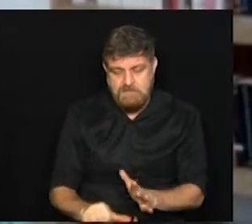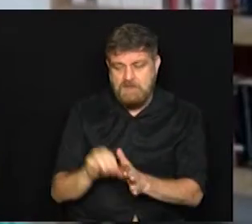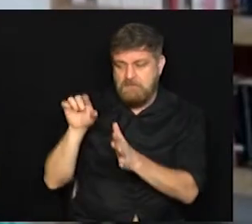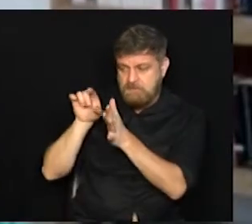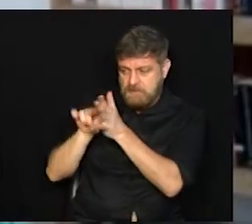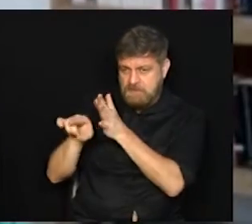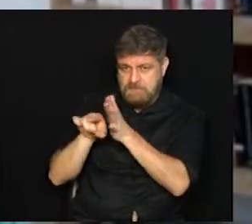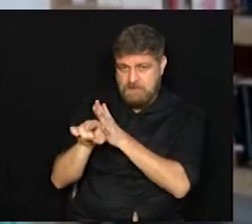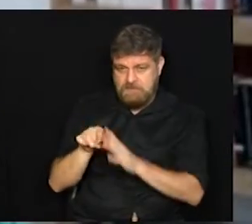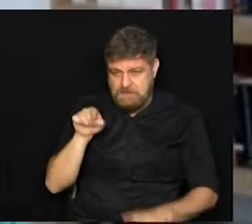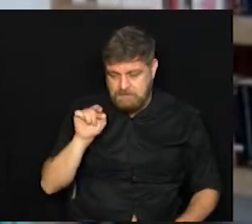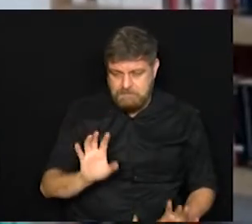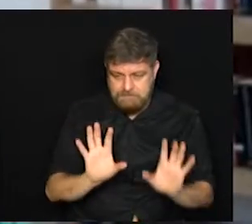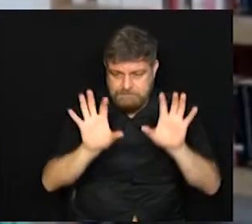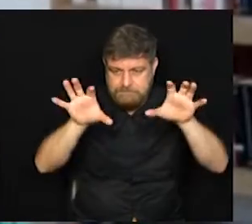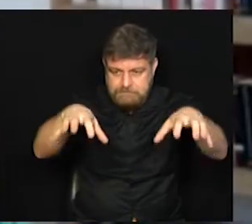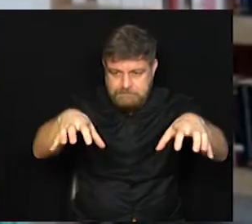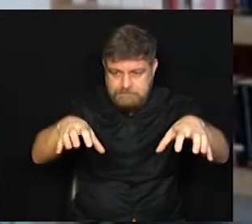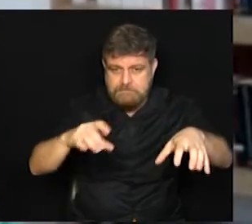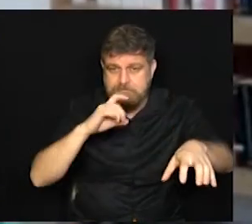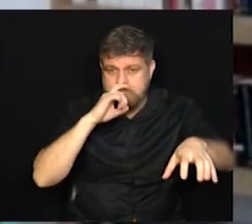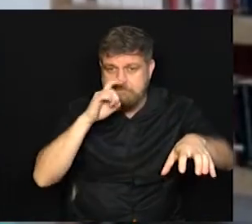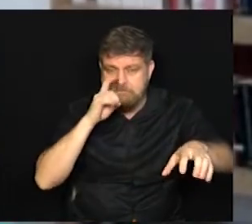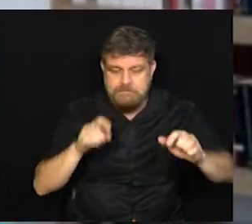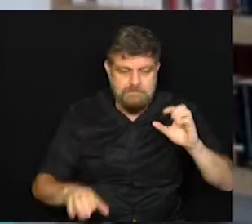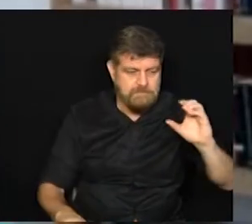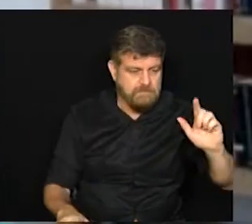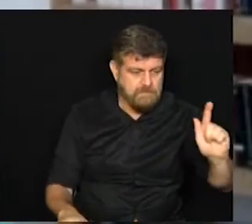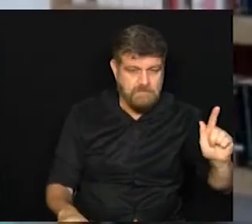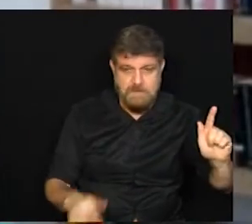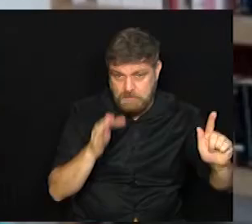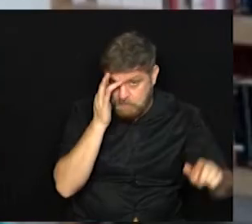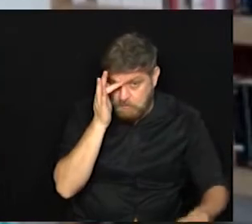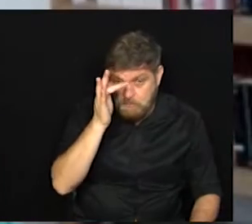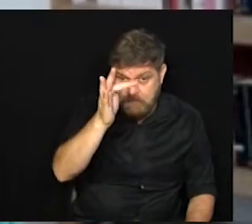da equidade nos projetos futuros. A